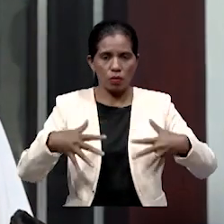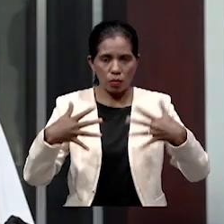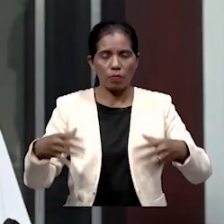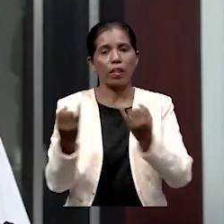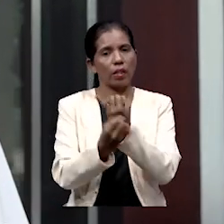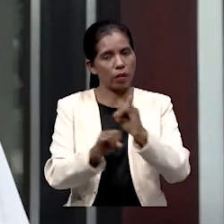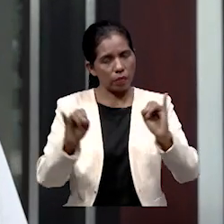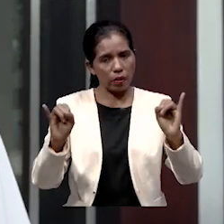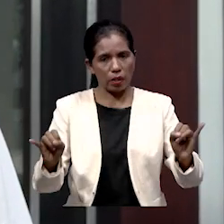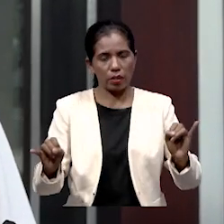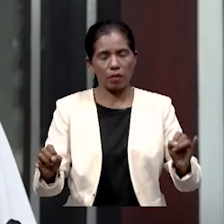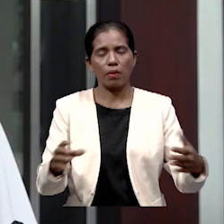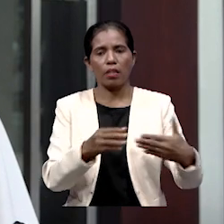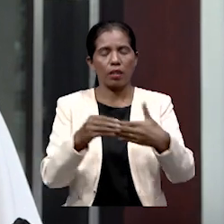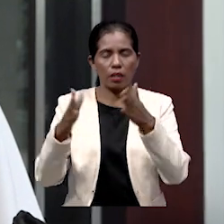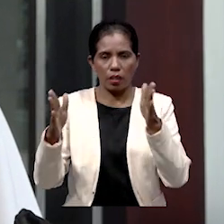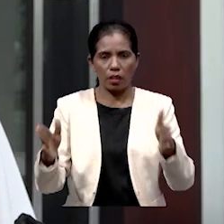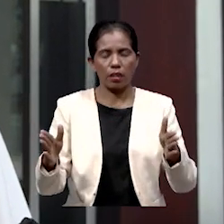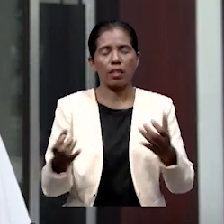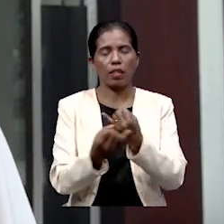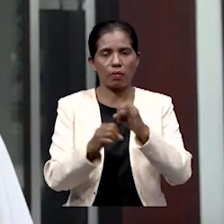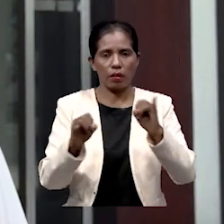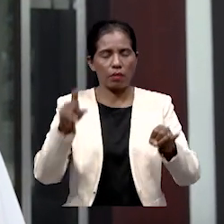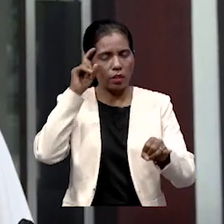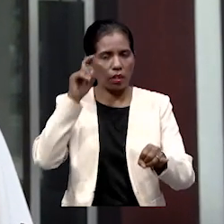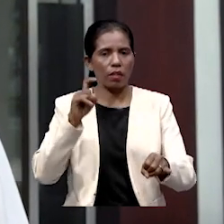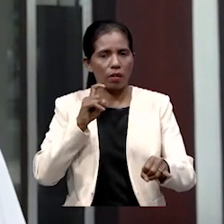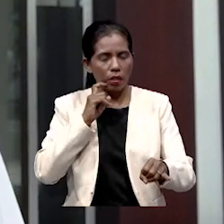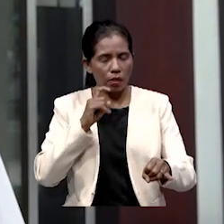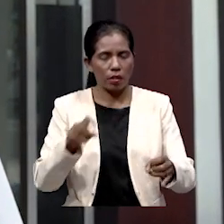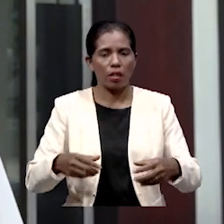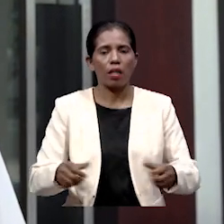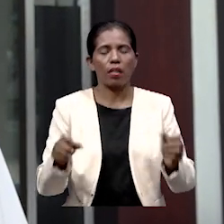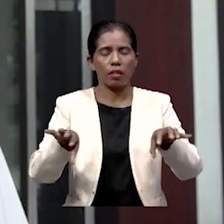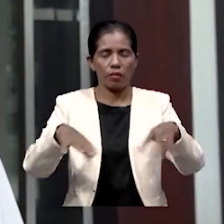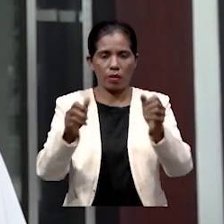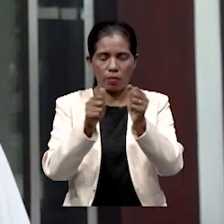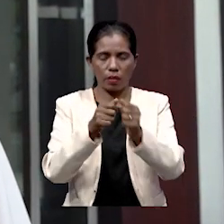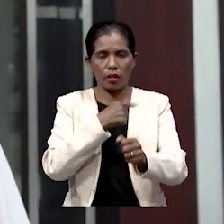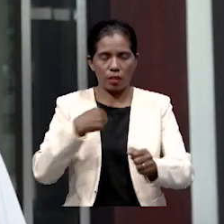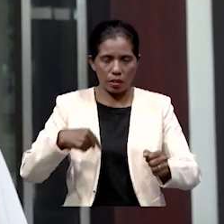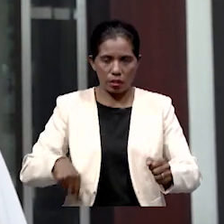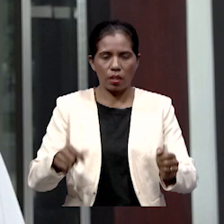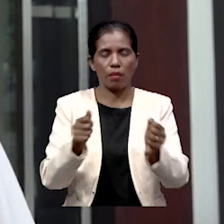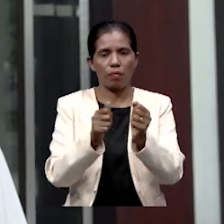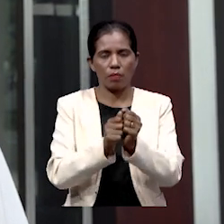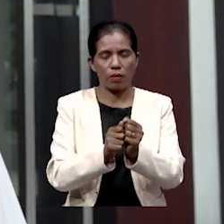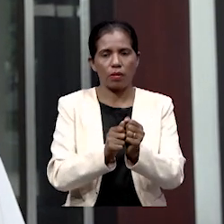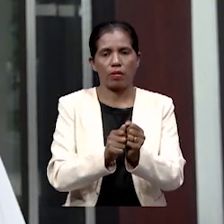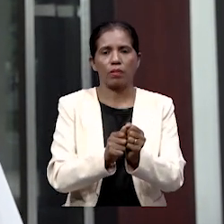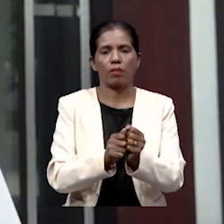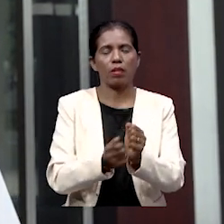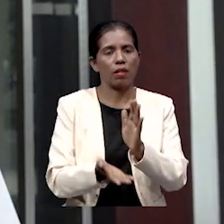no hogia no liderança hafun independência sana na Guzmão dudu relação entre China no Timor Leste as tebes.